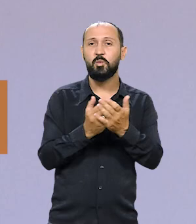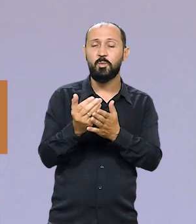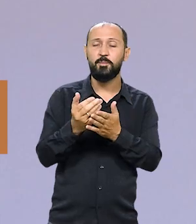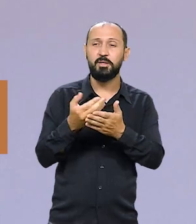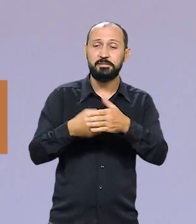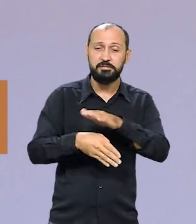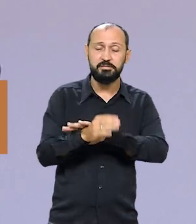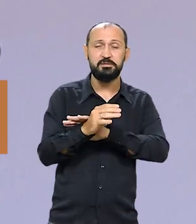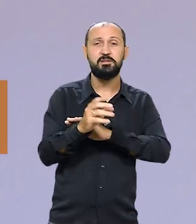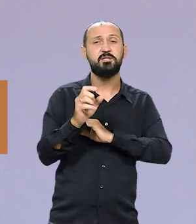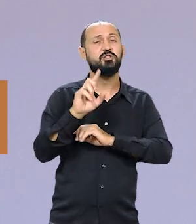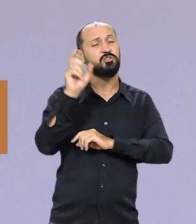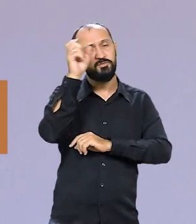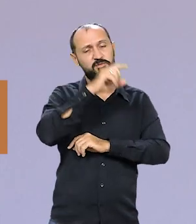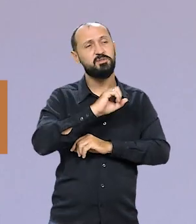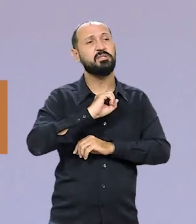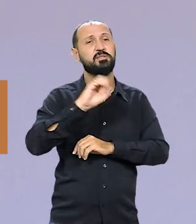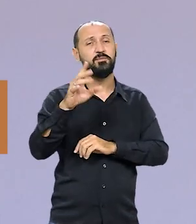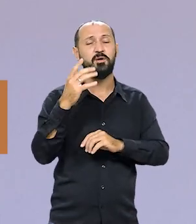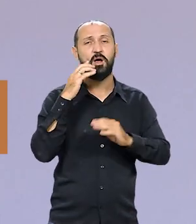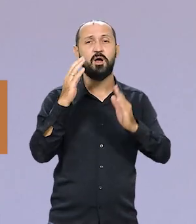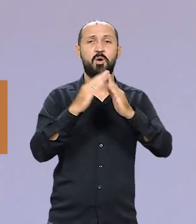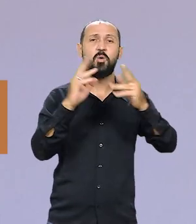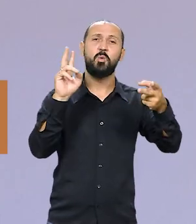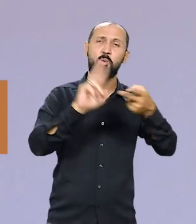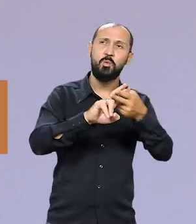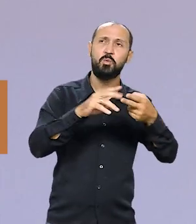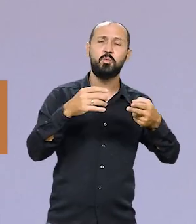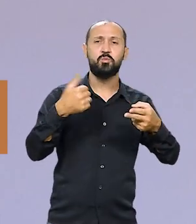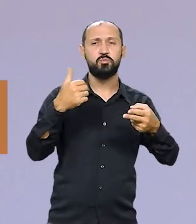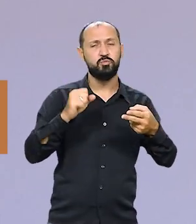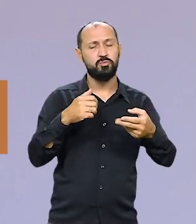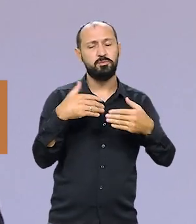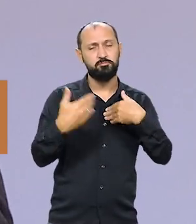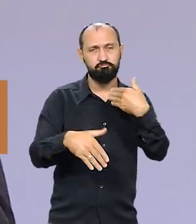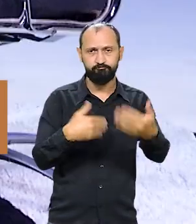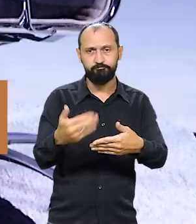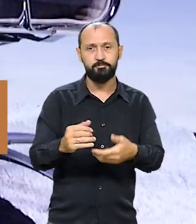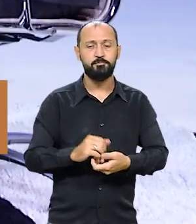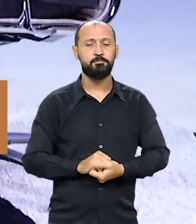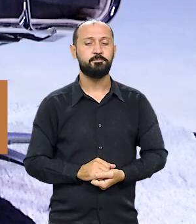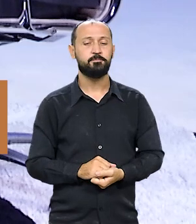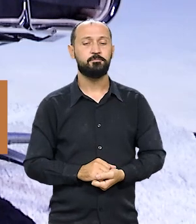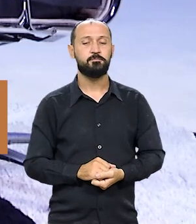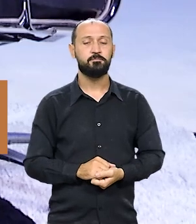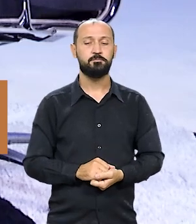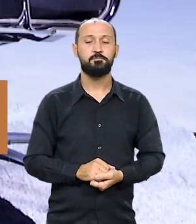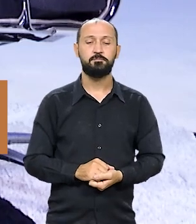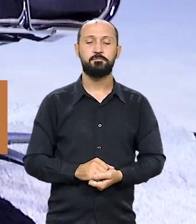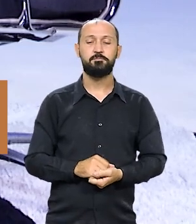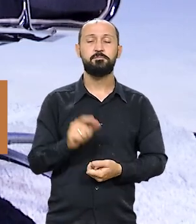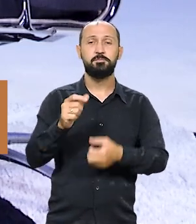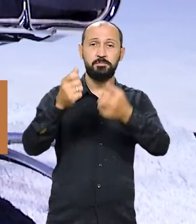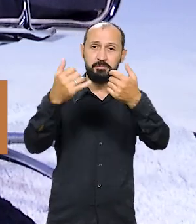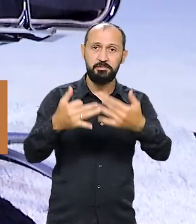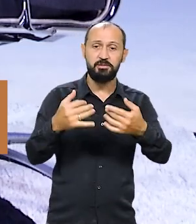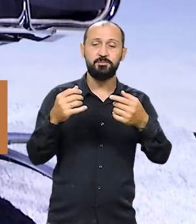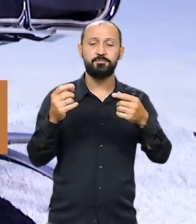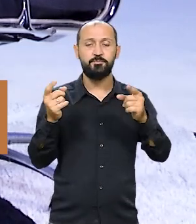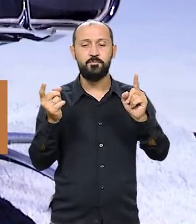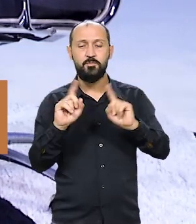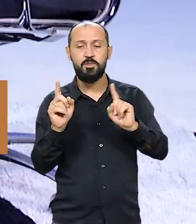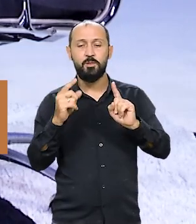mais sai. E depois ele entra no sistema carcerário com 18 e assim por diante. Então, como eu acabei de dizer, não